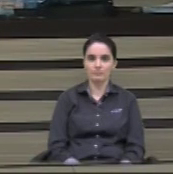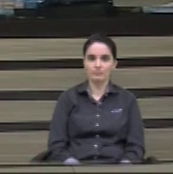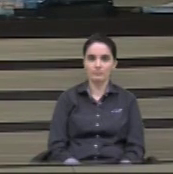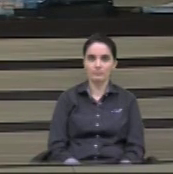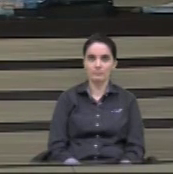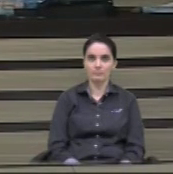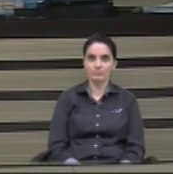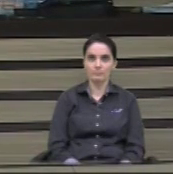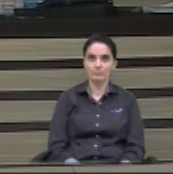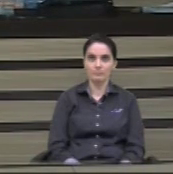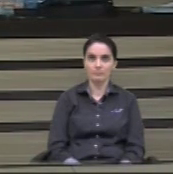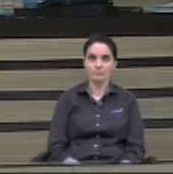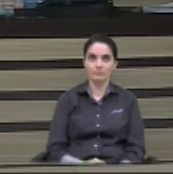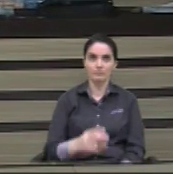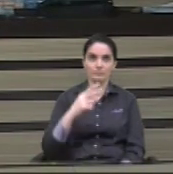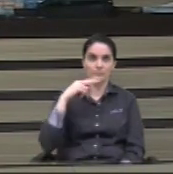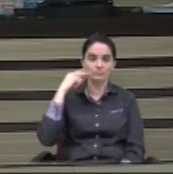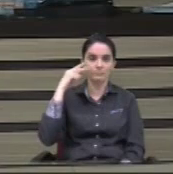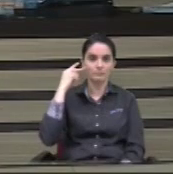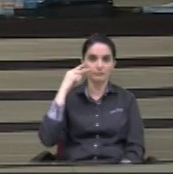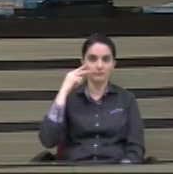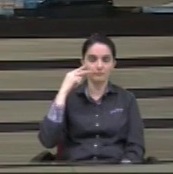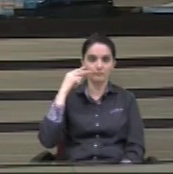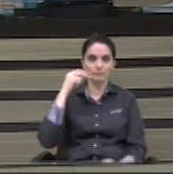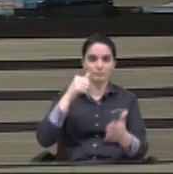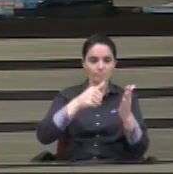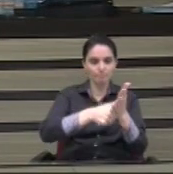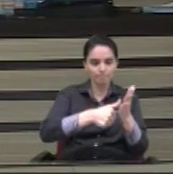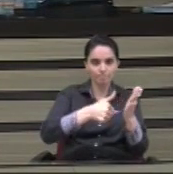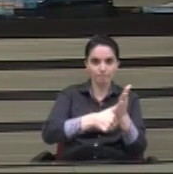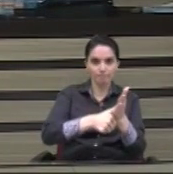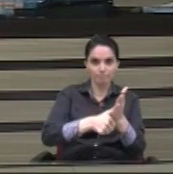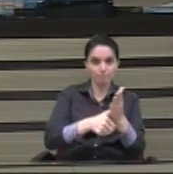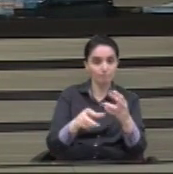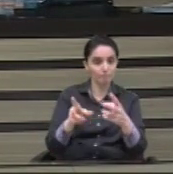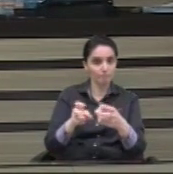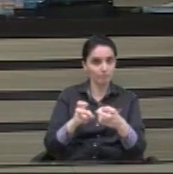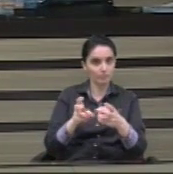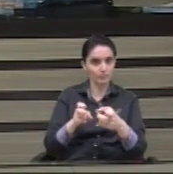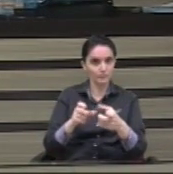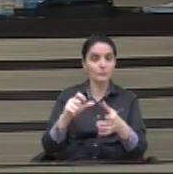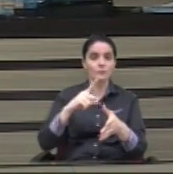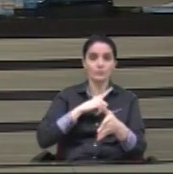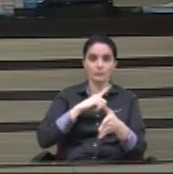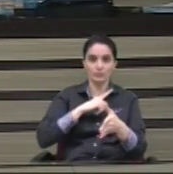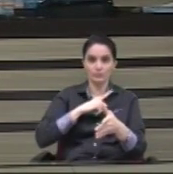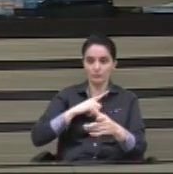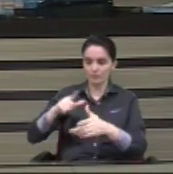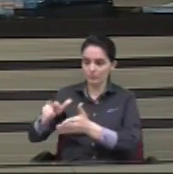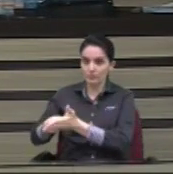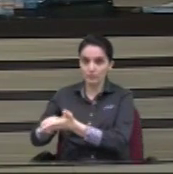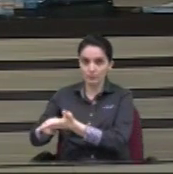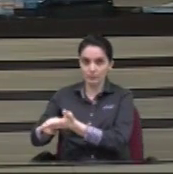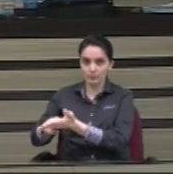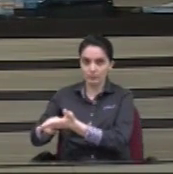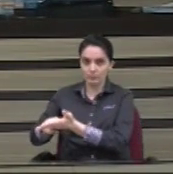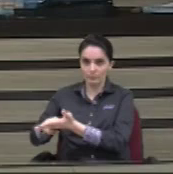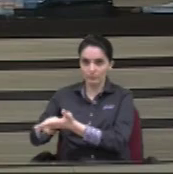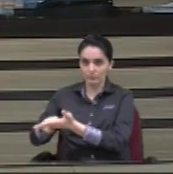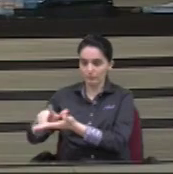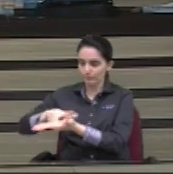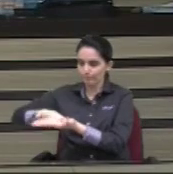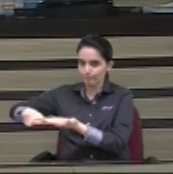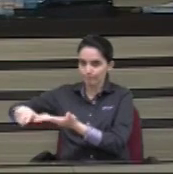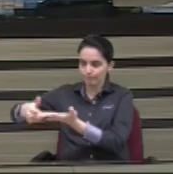Vereadores, quando o sensor não estiver detectando, tem um guardanapinho aí do lado, passa, porque deve